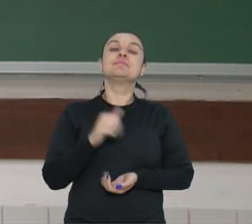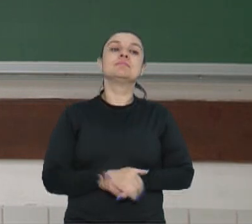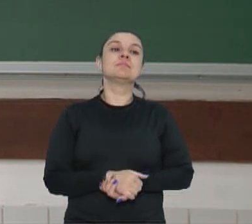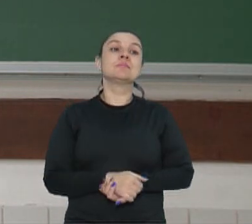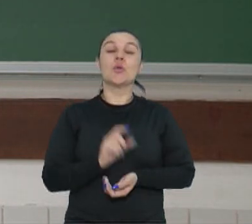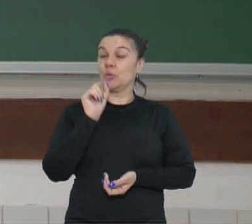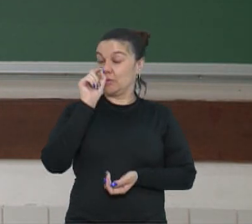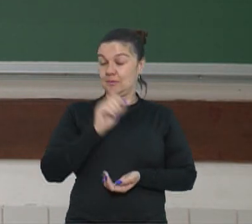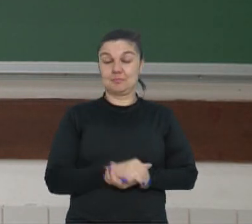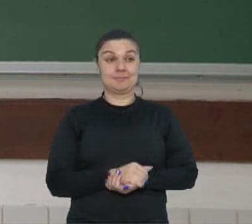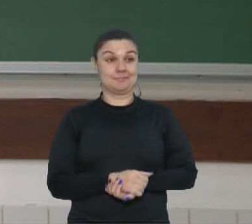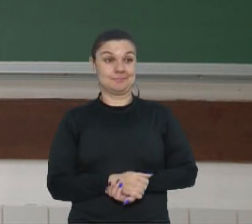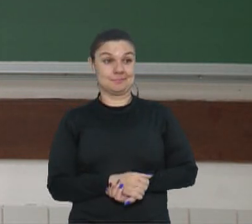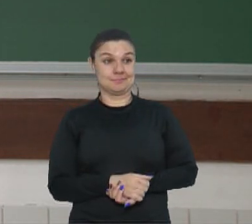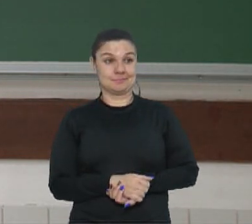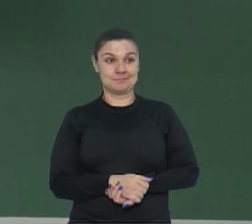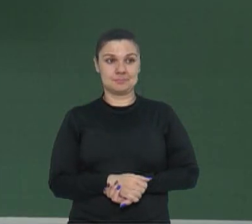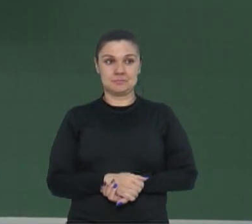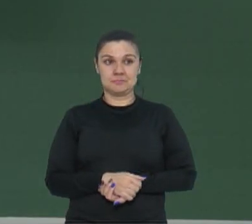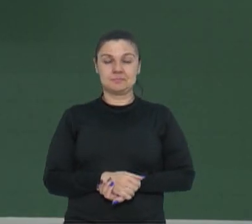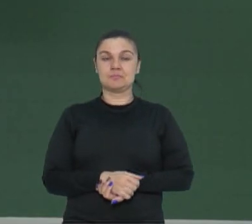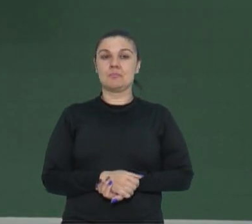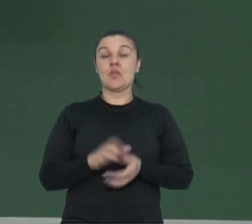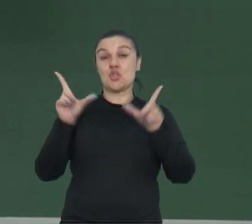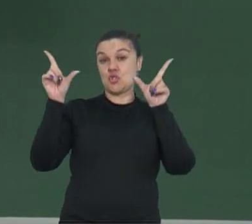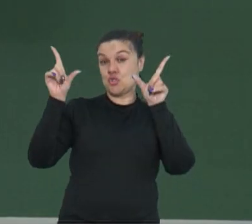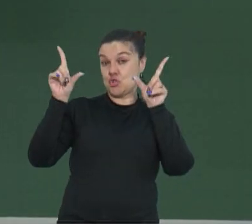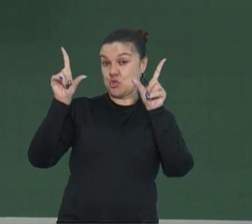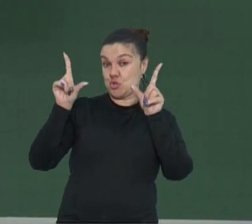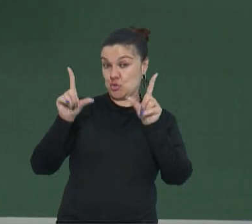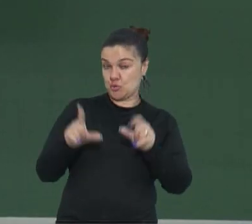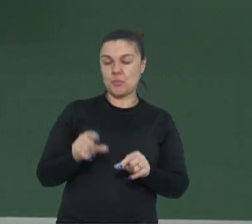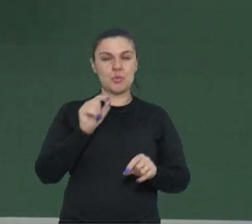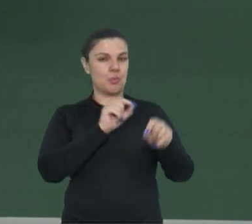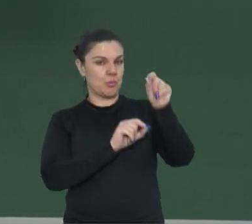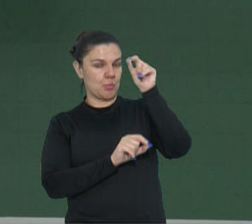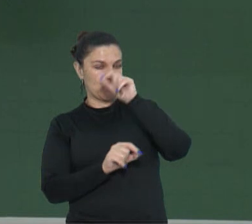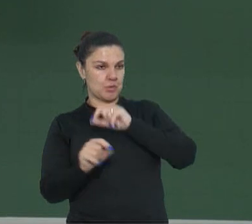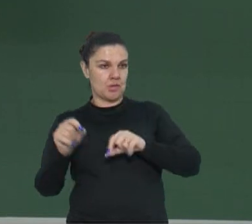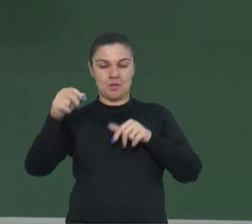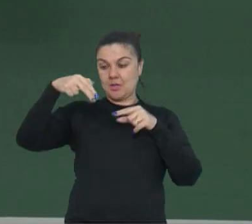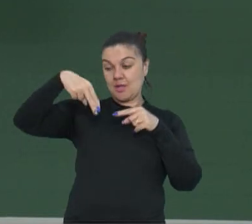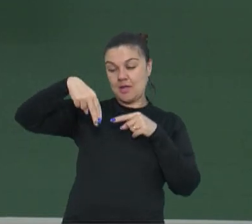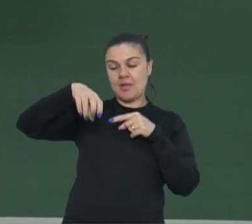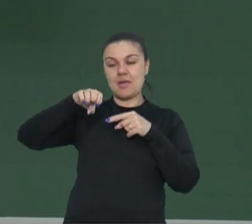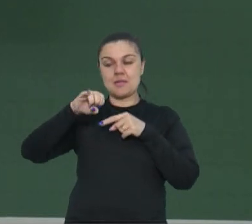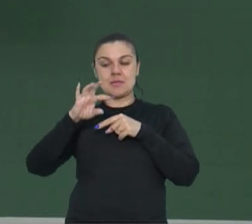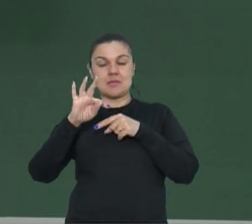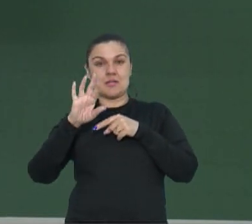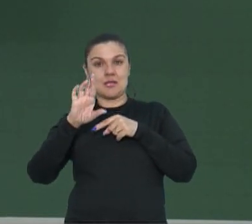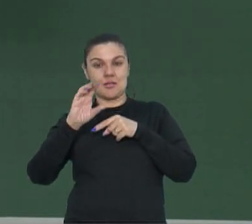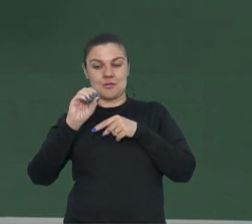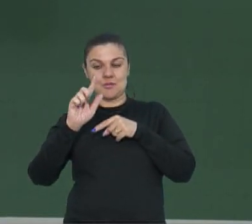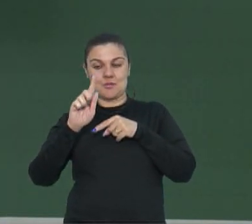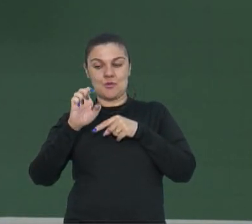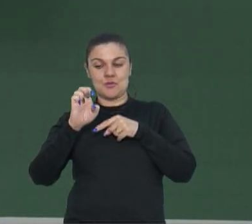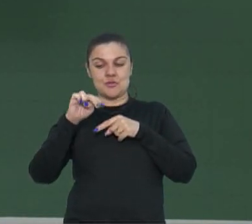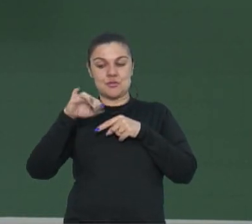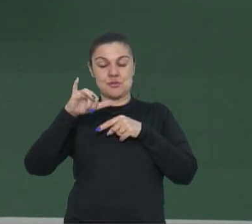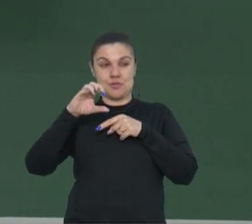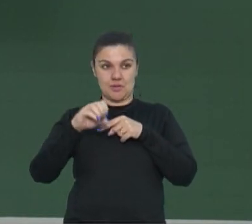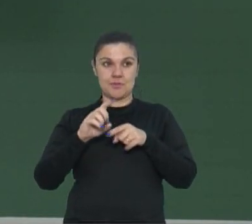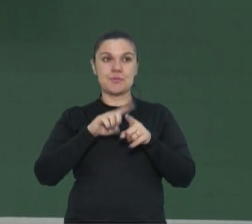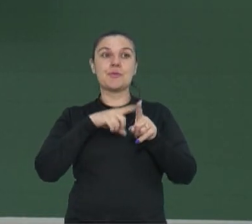Melhorou o seguinte. Diminuiu também a emissão de partículas nitrogenadas nessa queima e diminuiu o